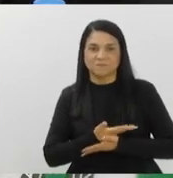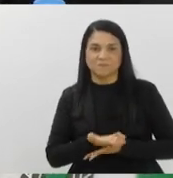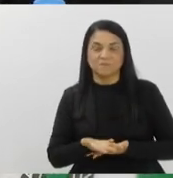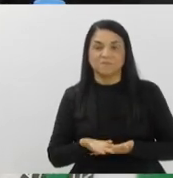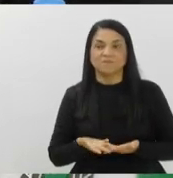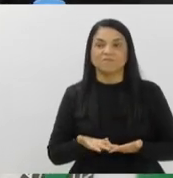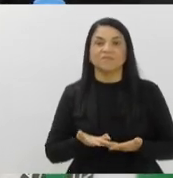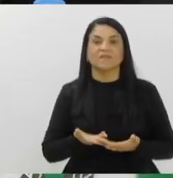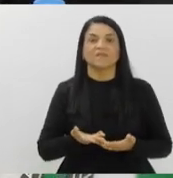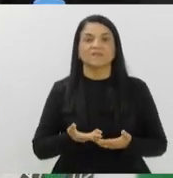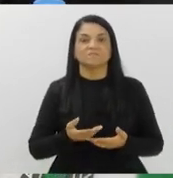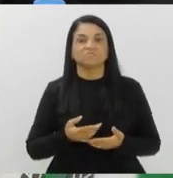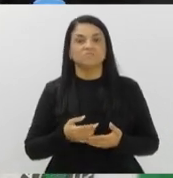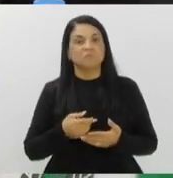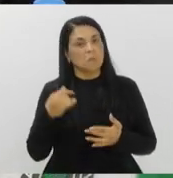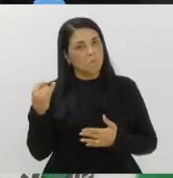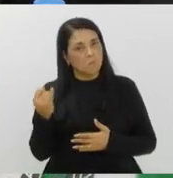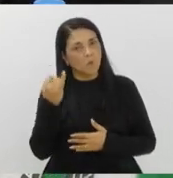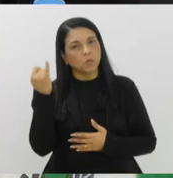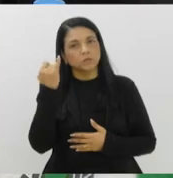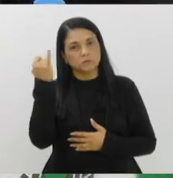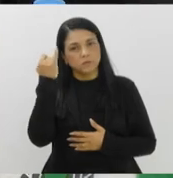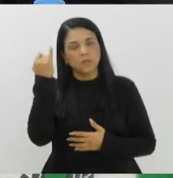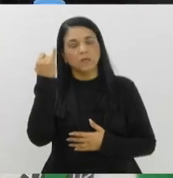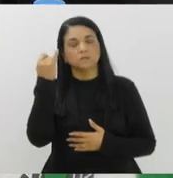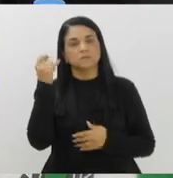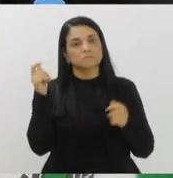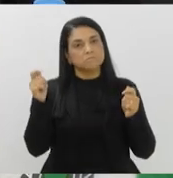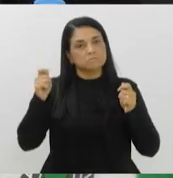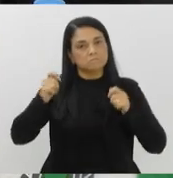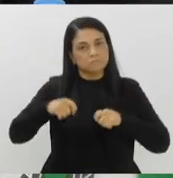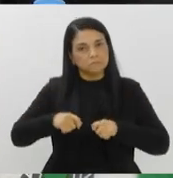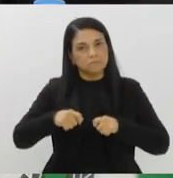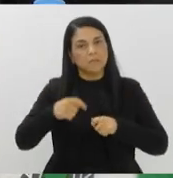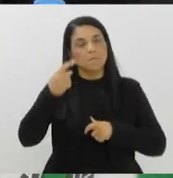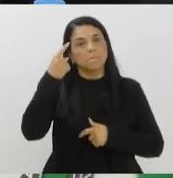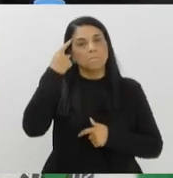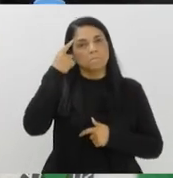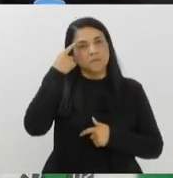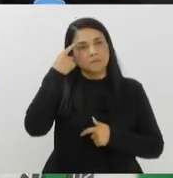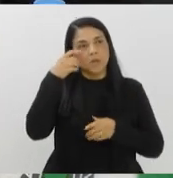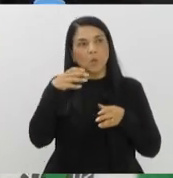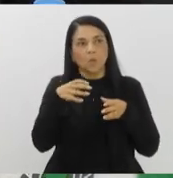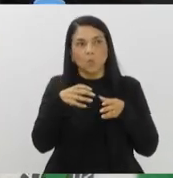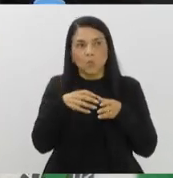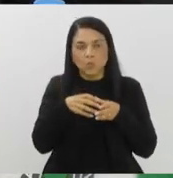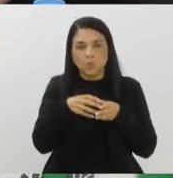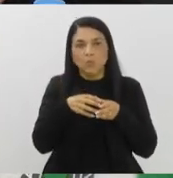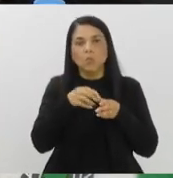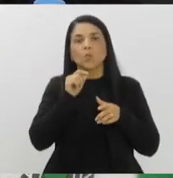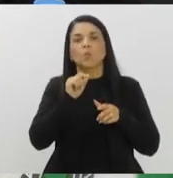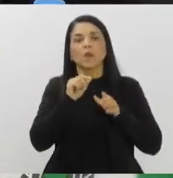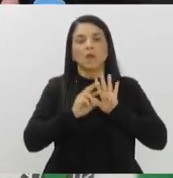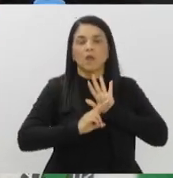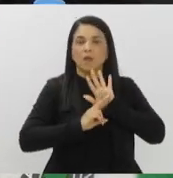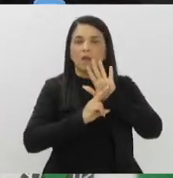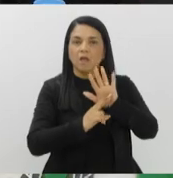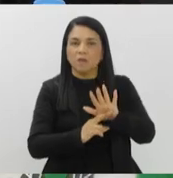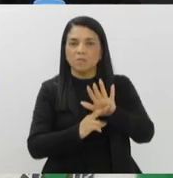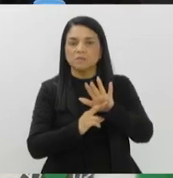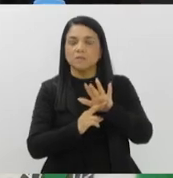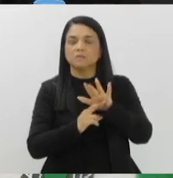Então, é super importante que a gente possa pensar coletivamente o que representa as mulheres também dentro